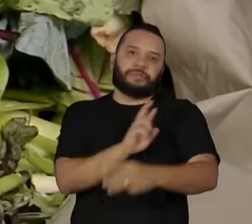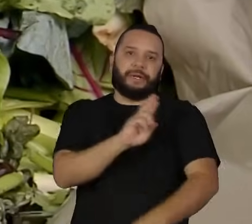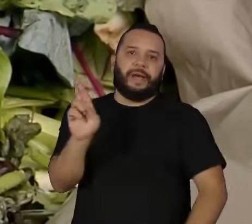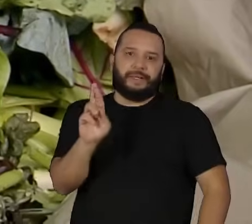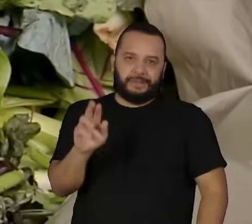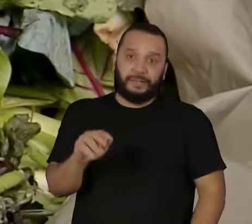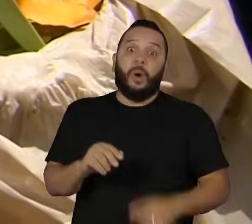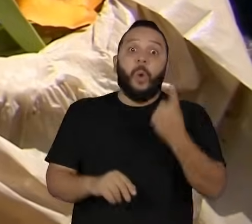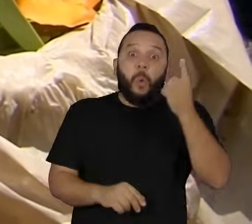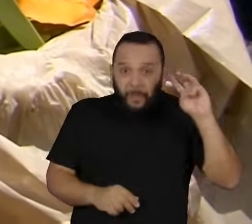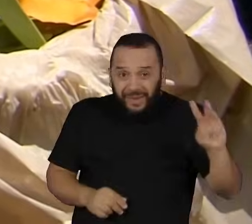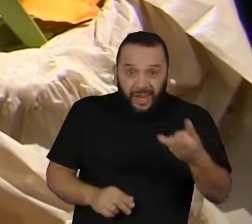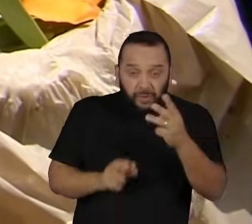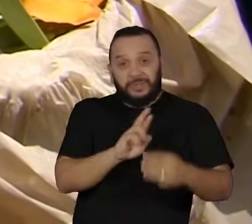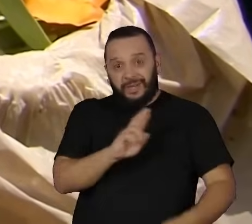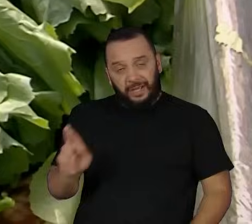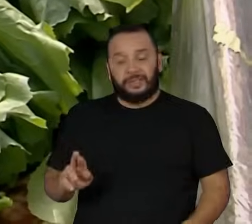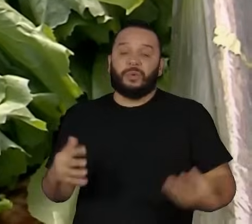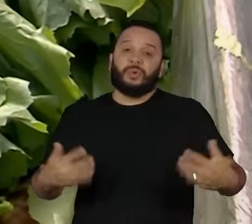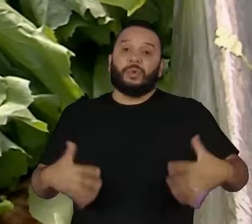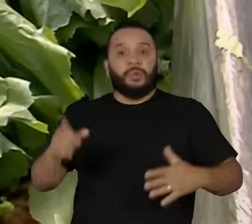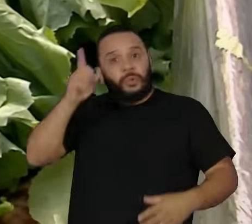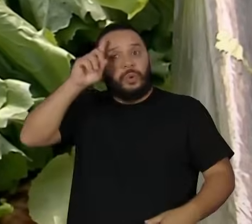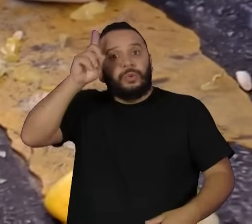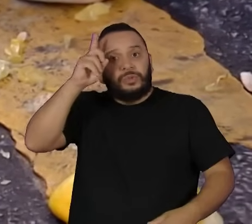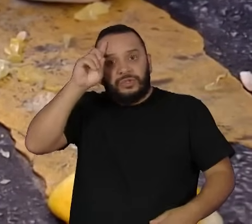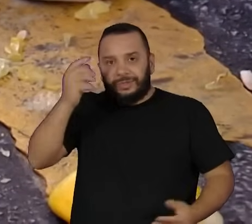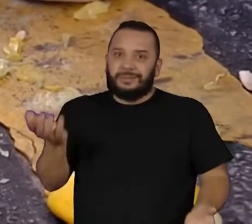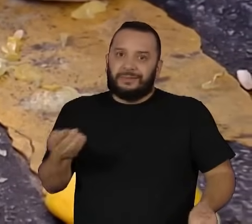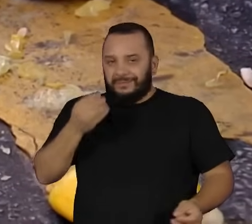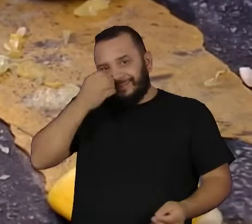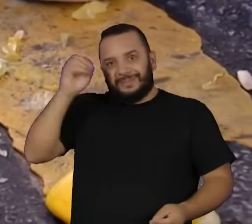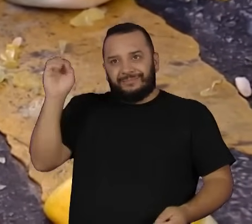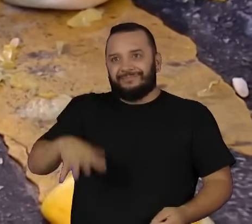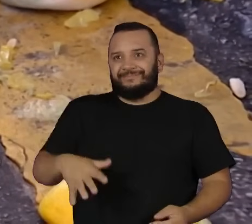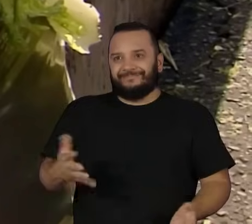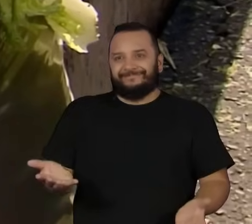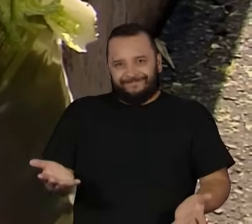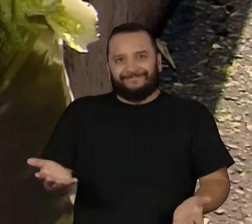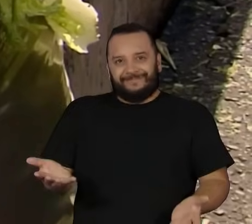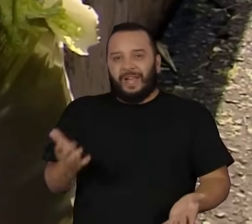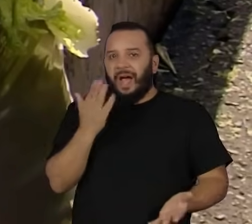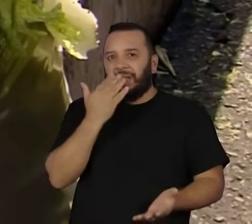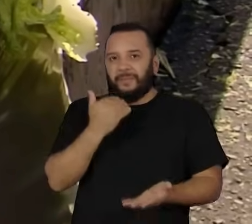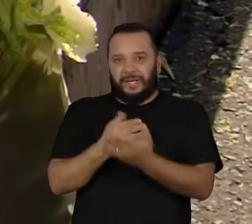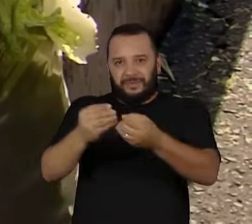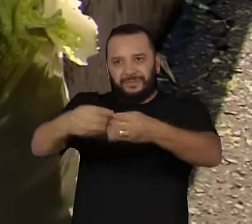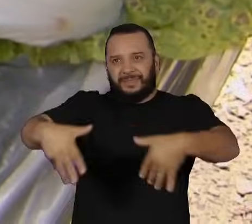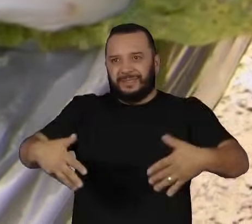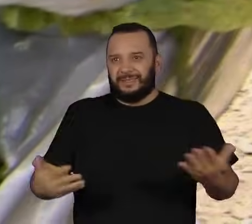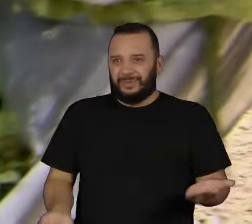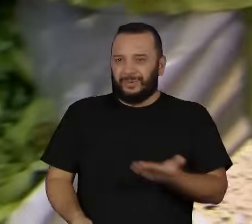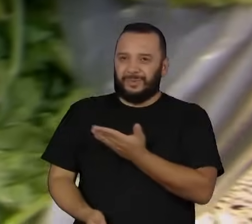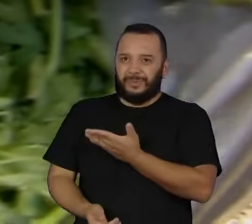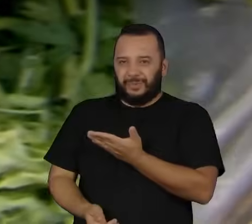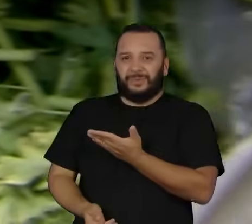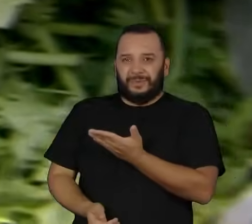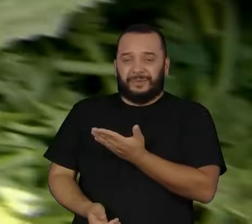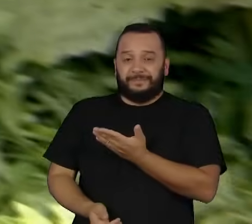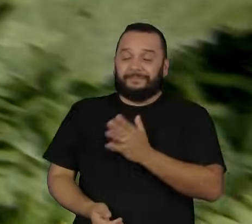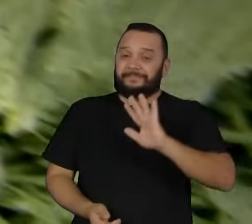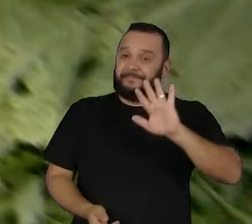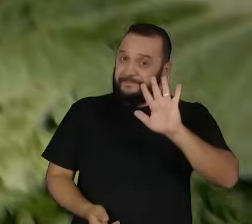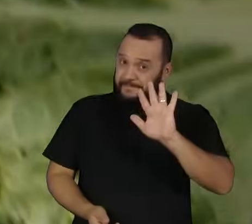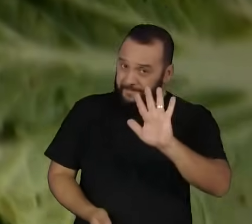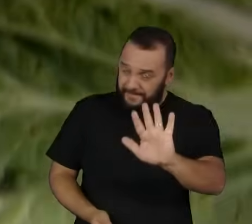chegando próximo, quase R$1 milhão por dia, que são desperdiçados com todo esse alimento e vai no lixo. Só que para